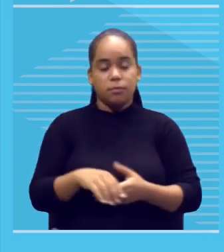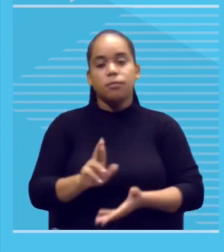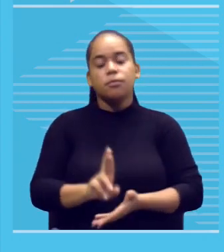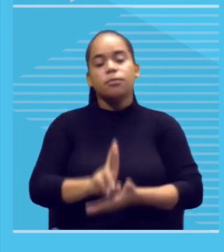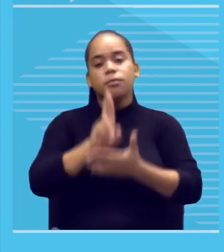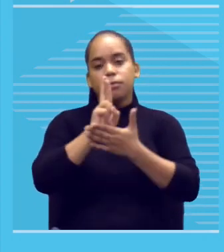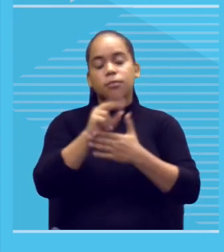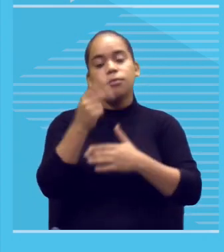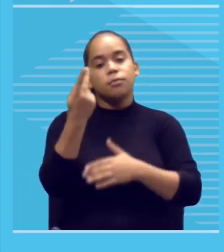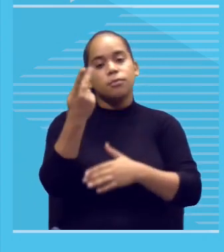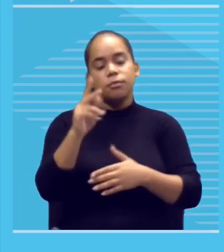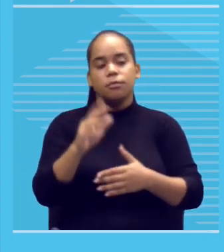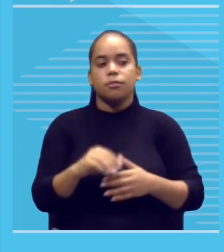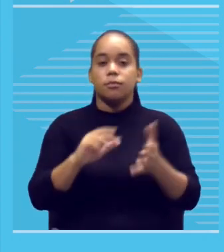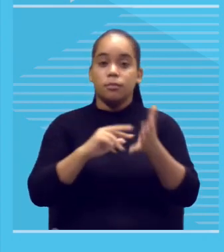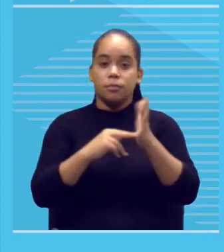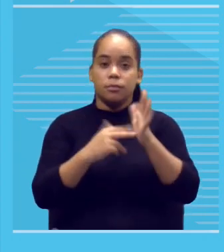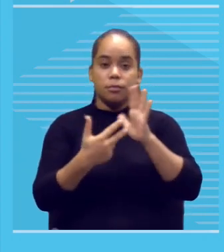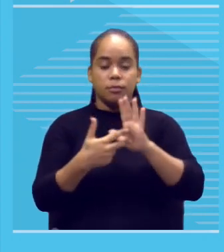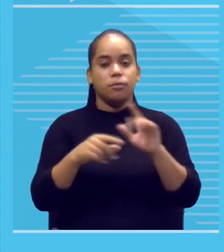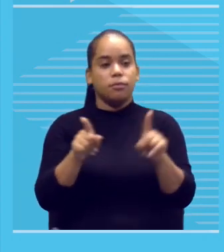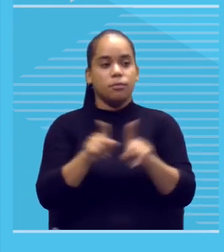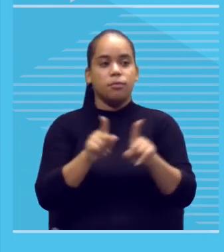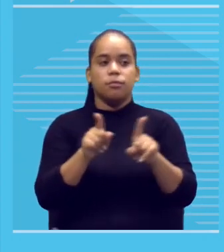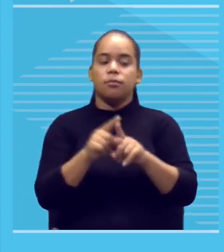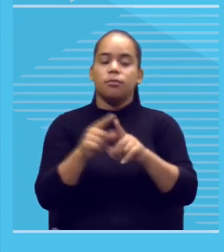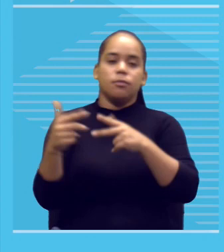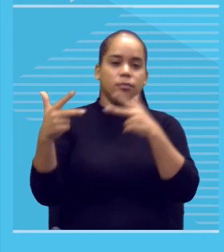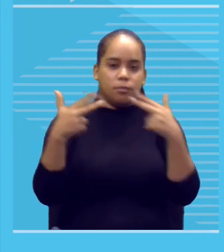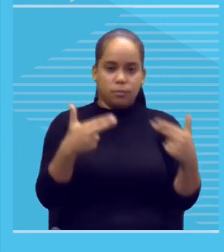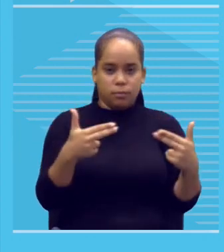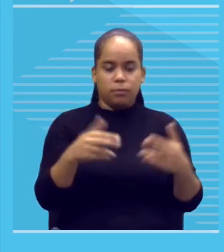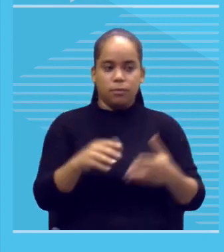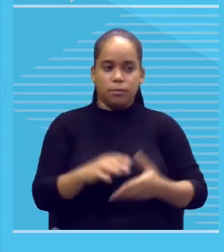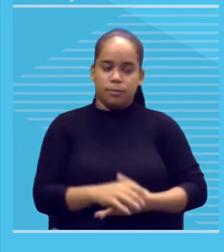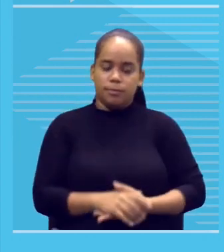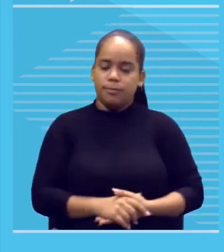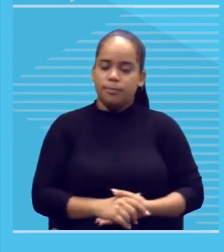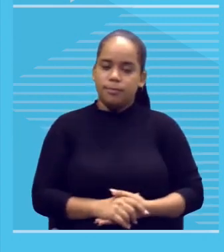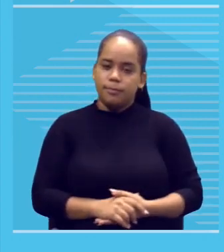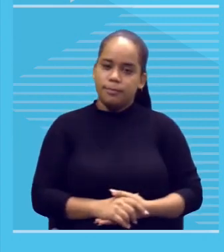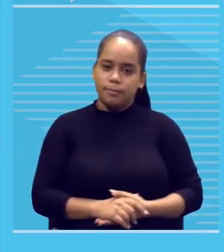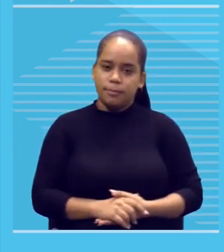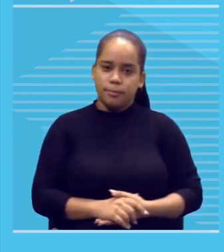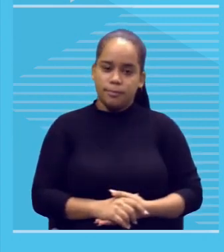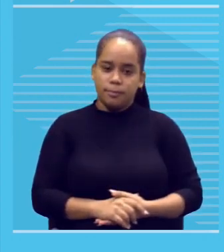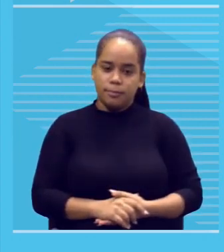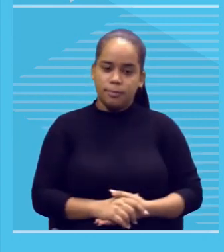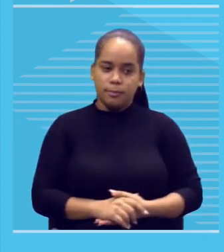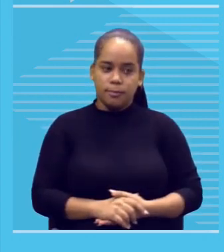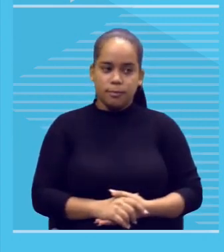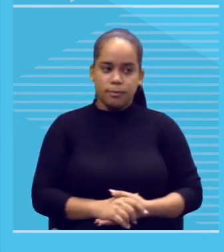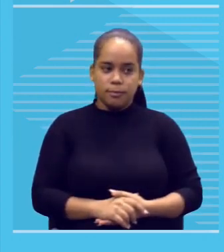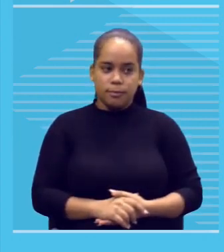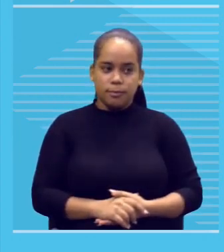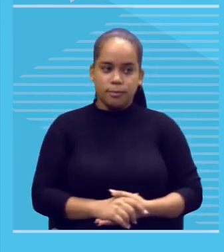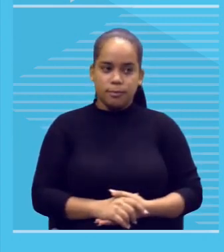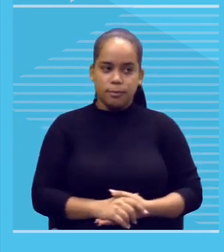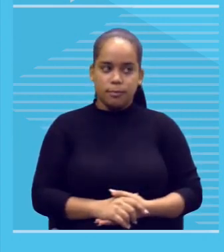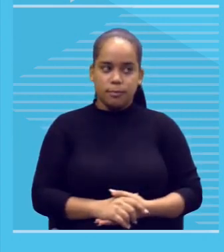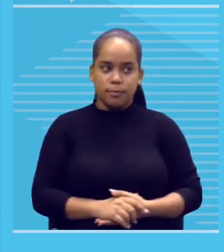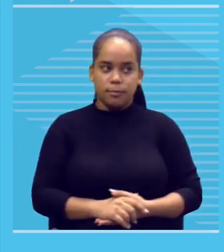representação é sua o significado é o mesmo tá legal ok